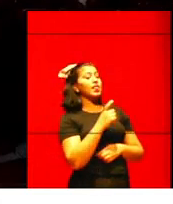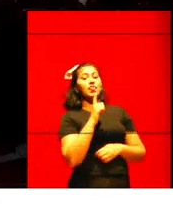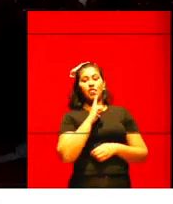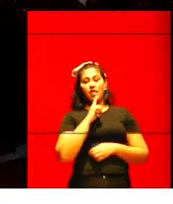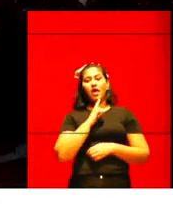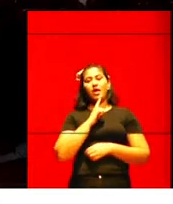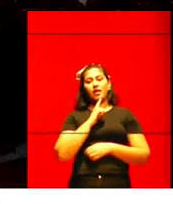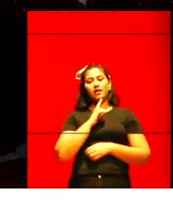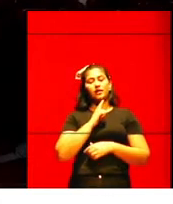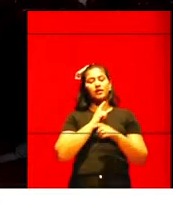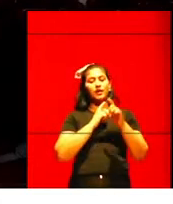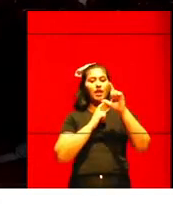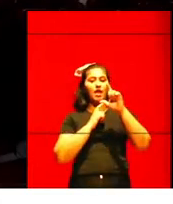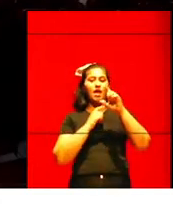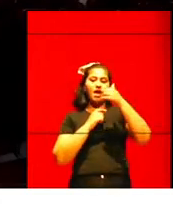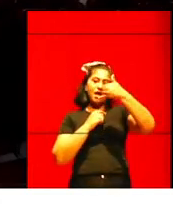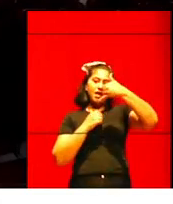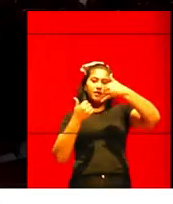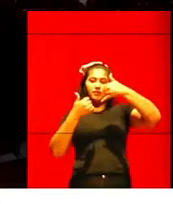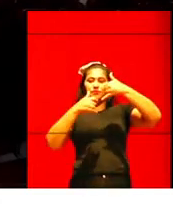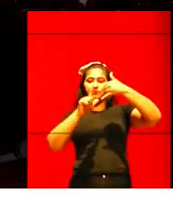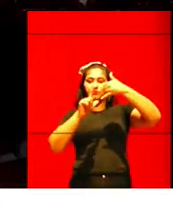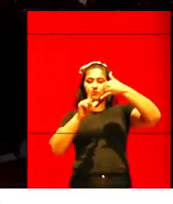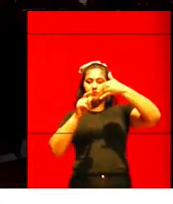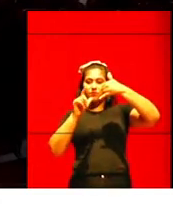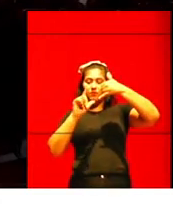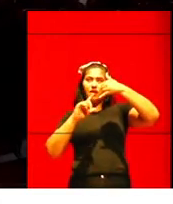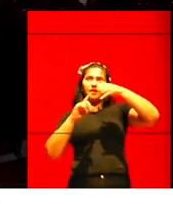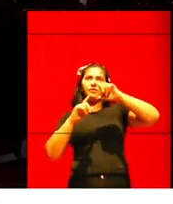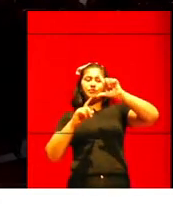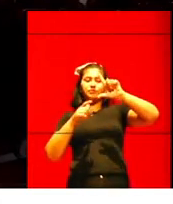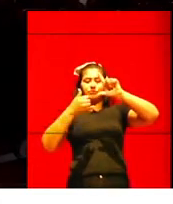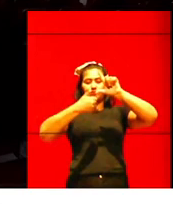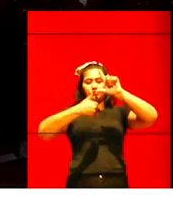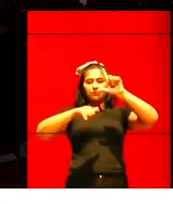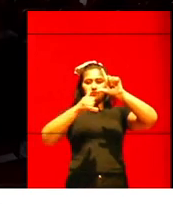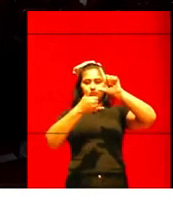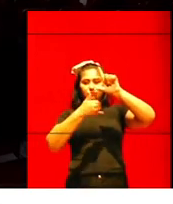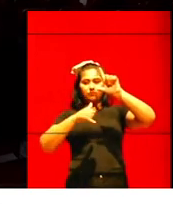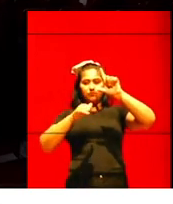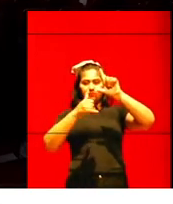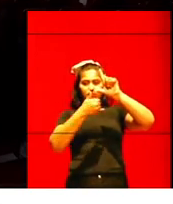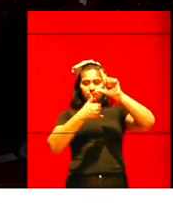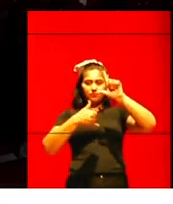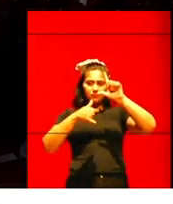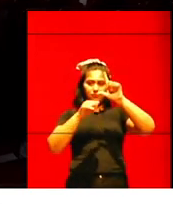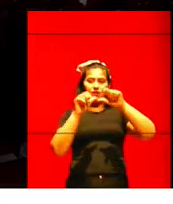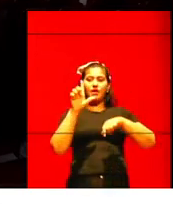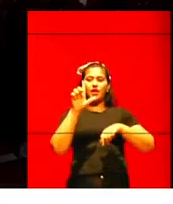lipídios. São os lipídios mais insolúveis em água e são utilizados